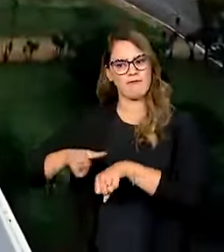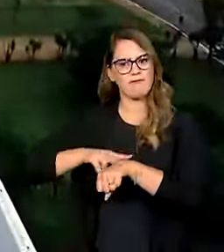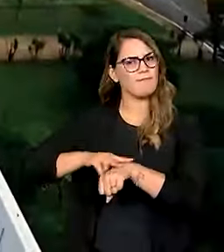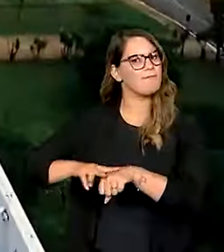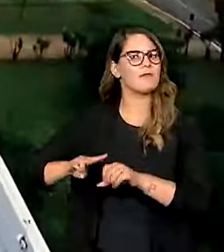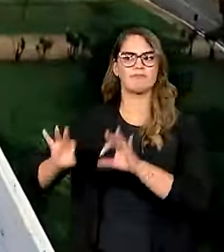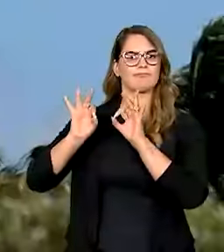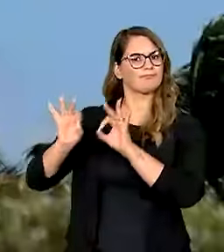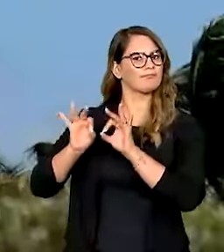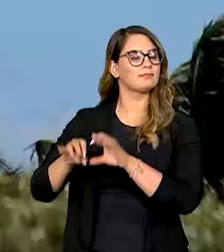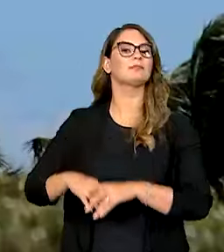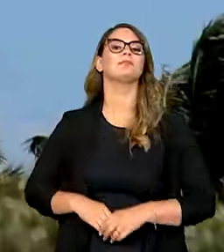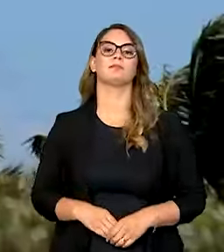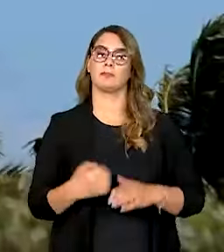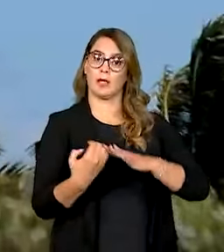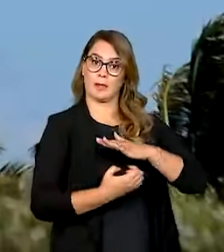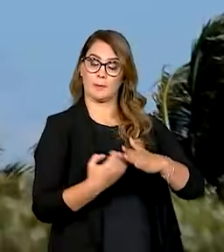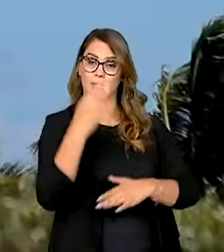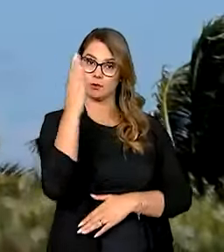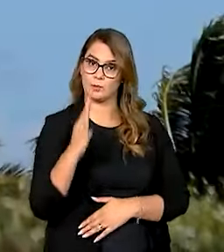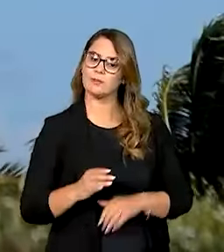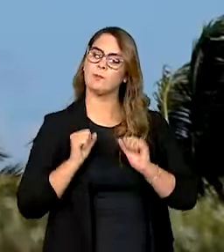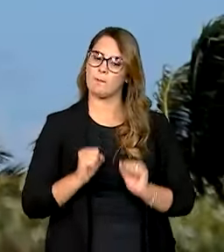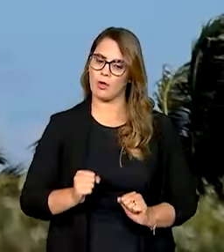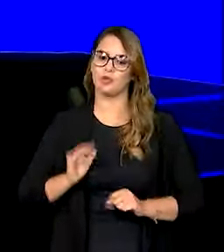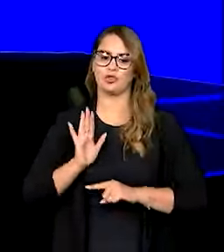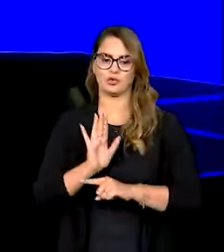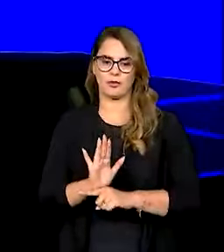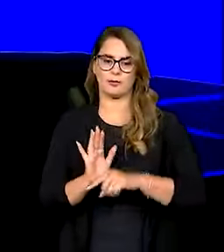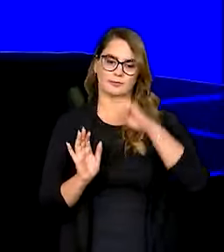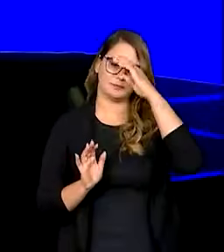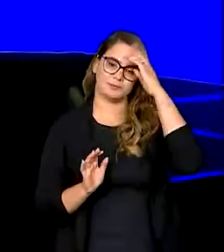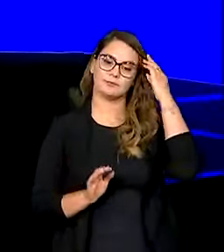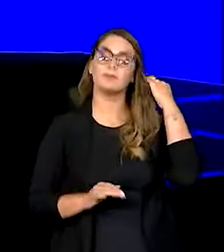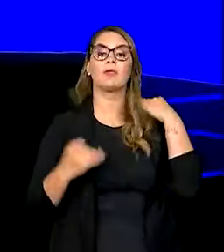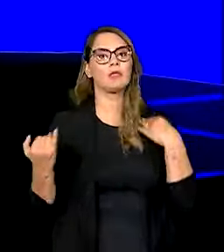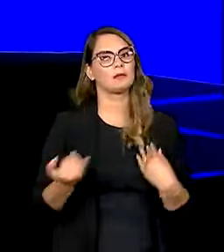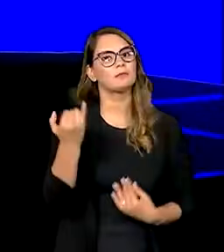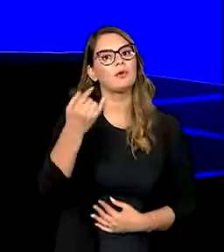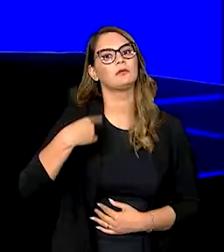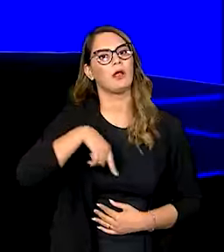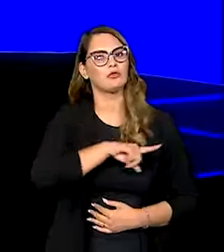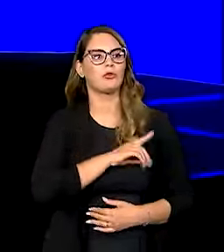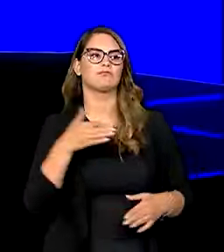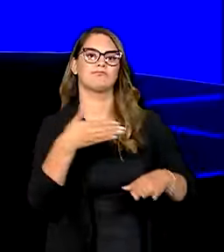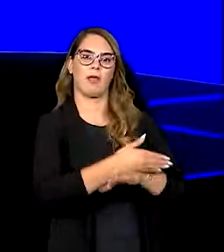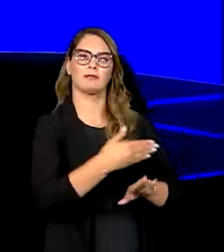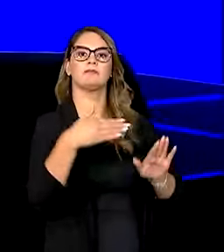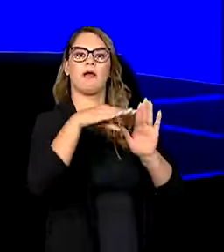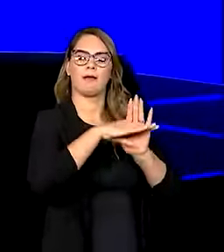quase impecáveis. E empresas brasileiras podem ajudar nisso. Então é muito importante a gente estar nessa agenda, a gente